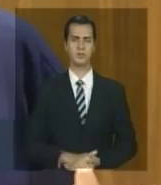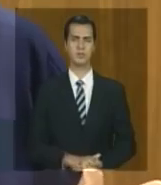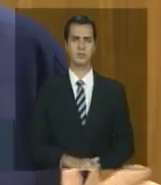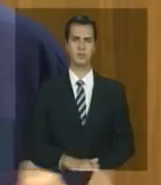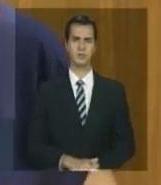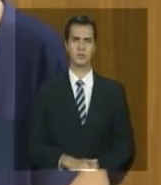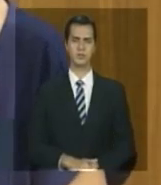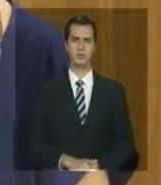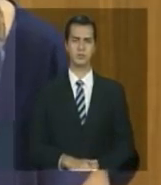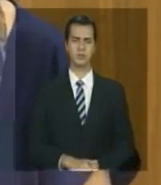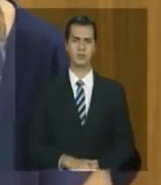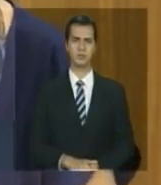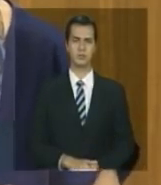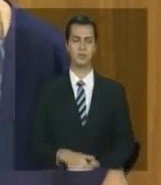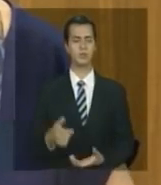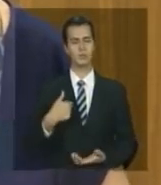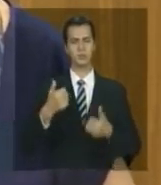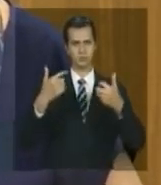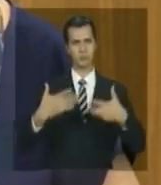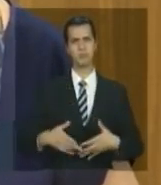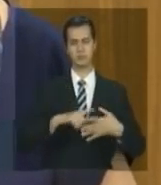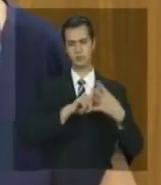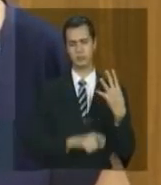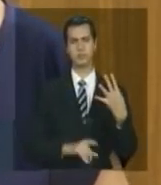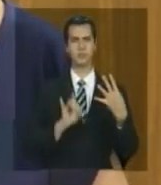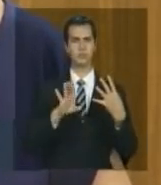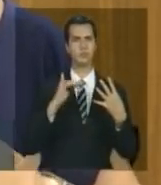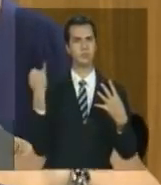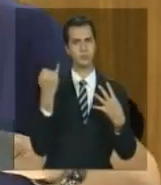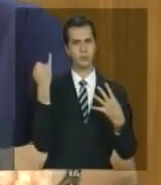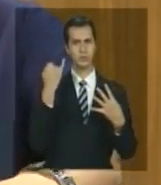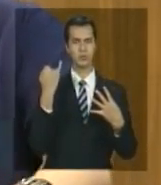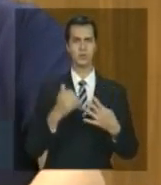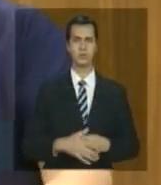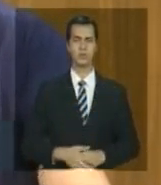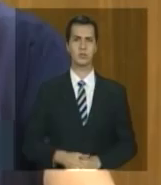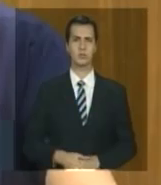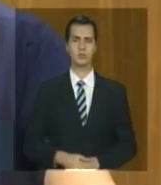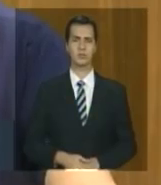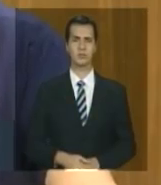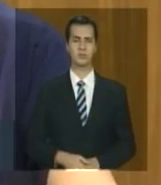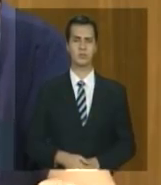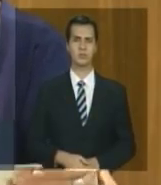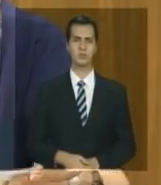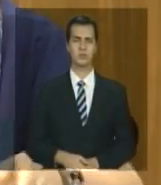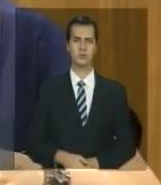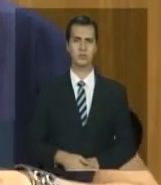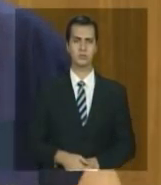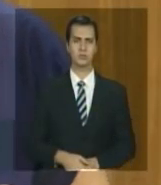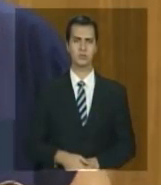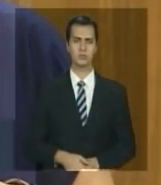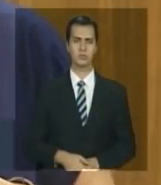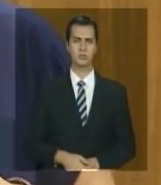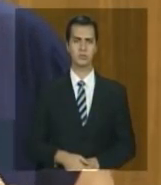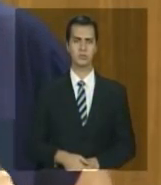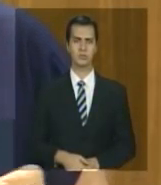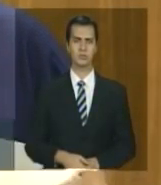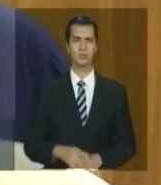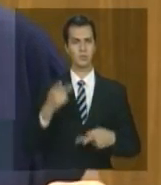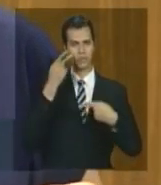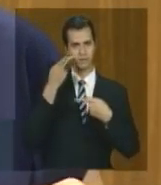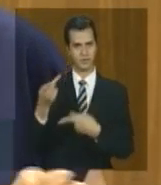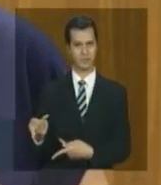enfim, mencionaria a vocês neste momento apenas os grupos mais importantes. Essa visita, durante essa visita, nós